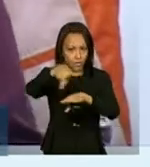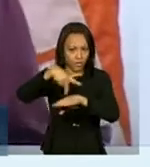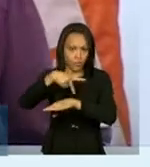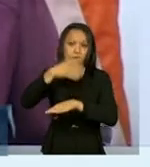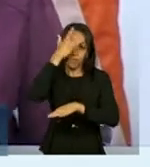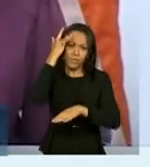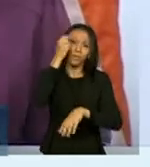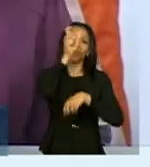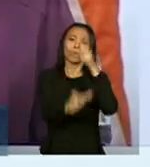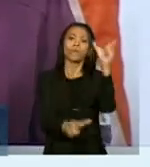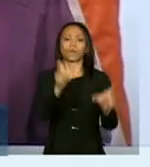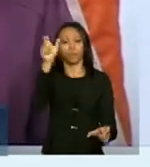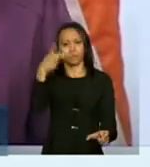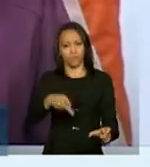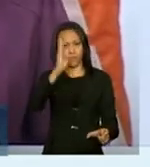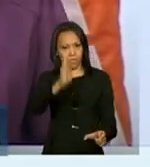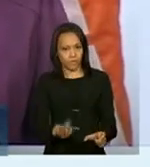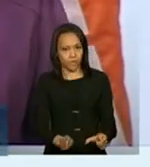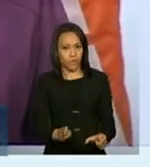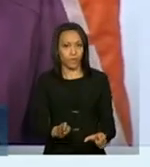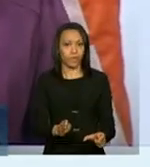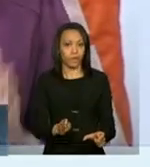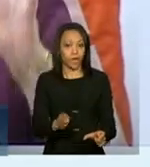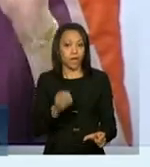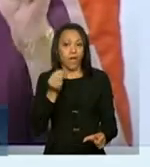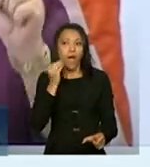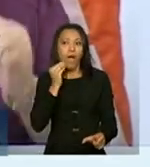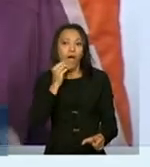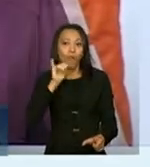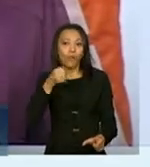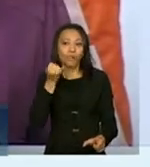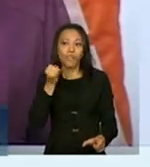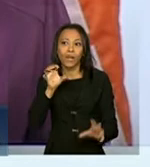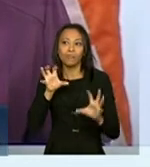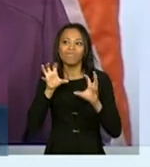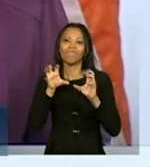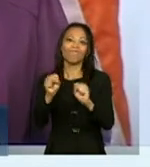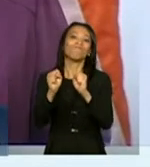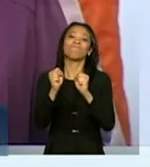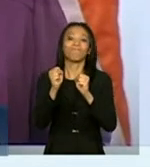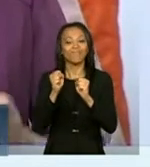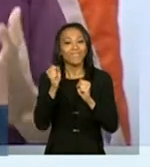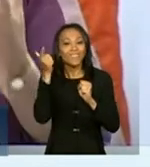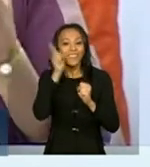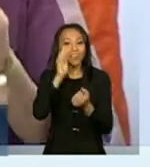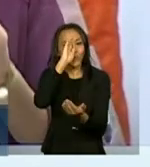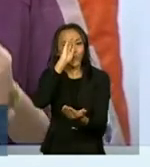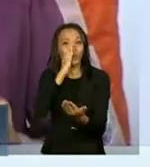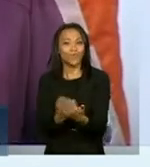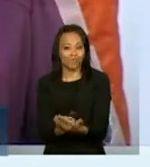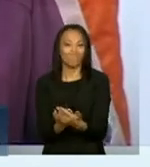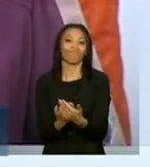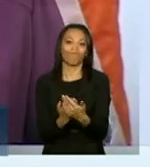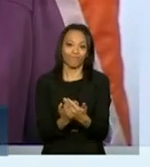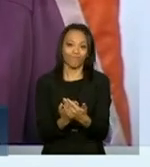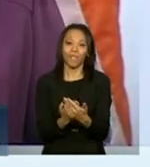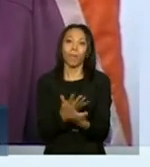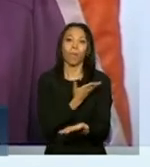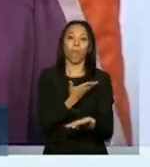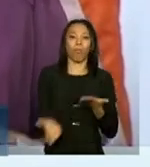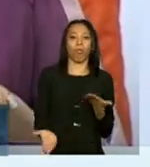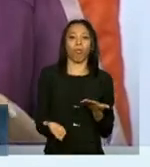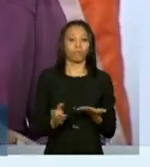brasileiros pegarem as oportunidades com as duas mãos, verdadeiramente agarrarem as